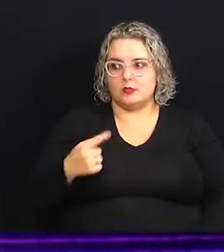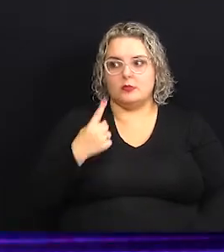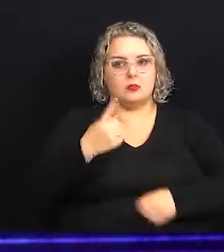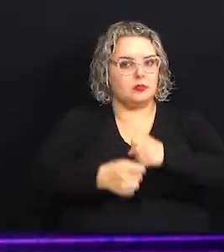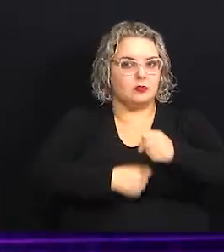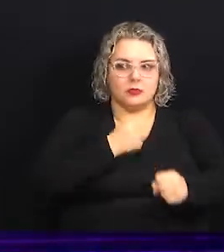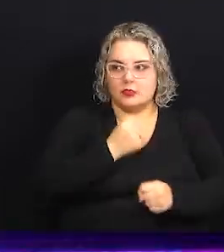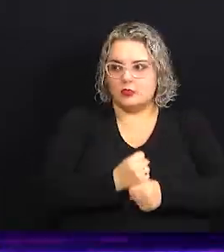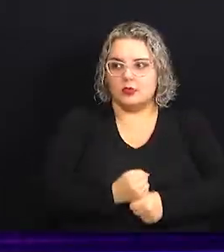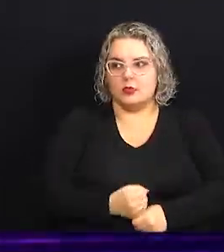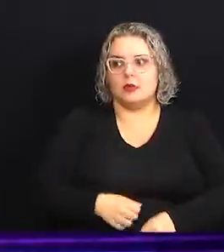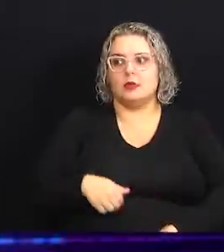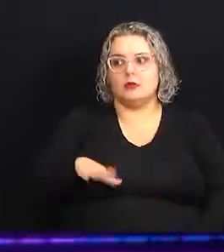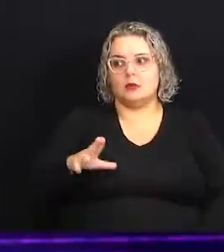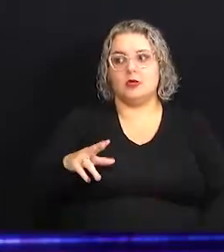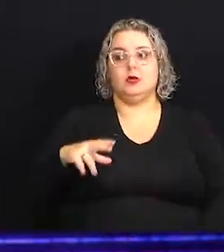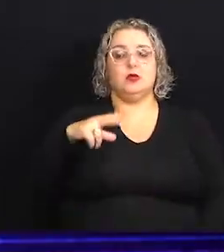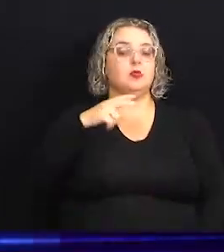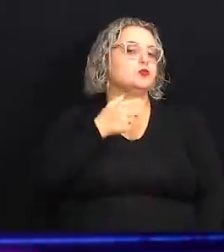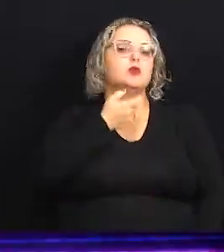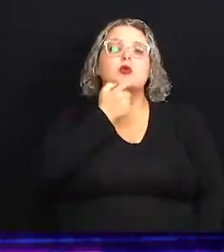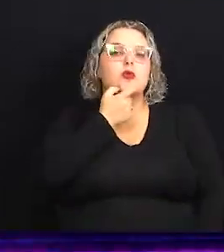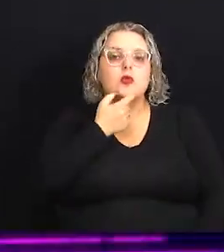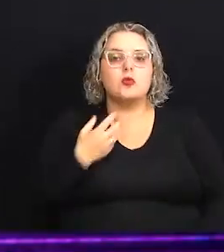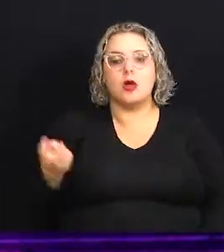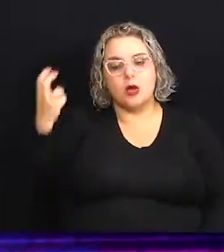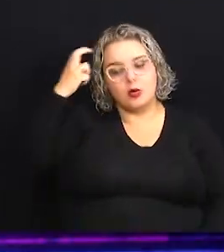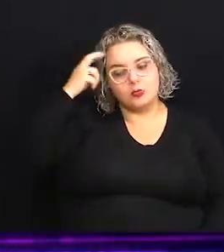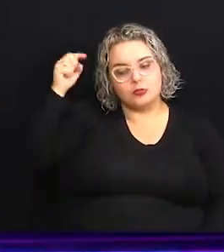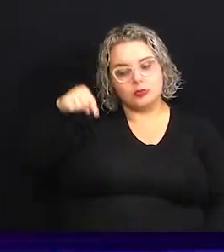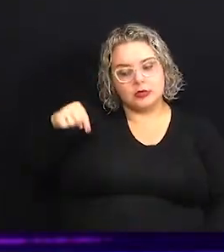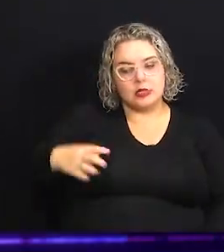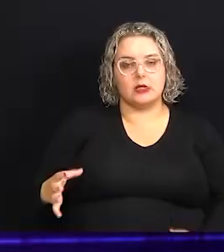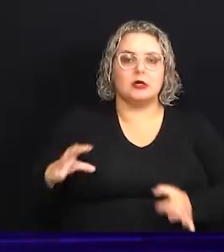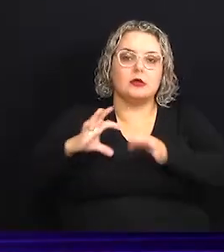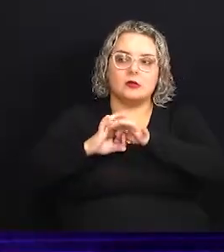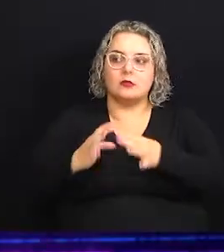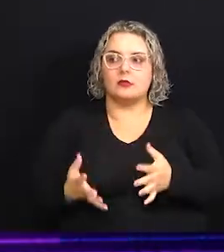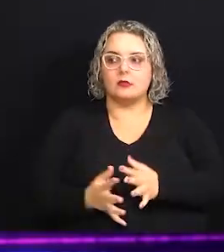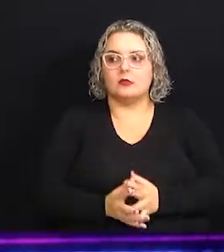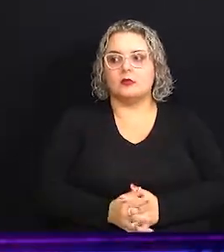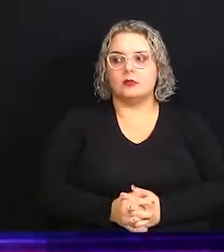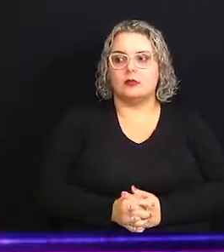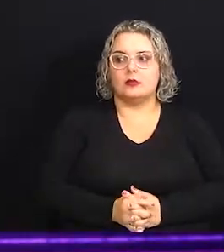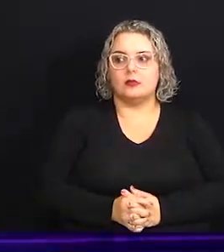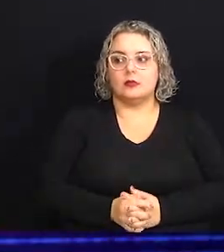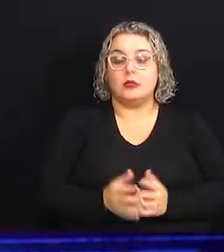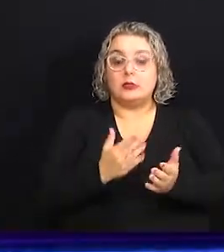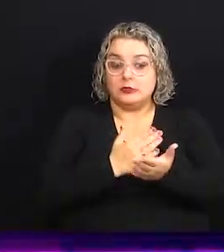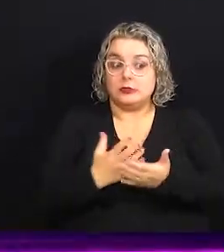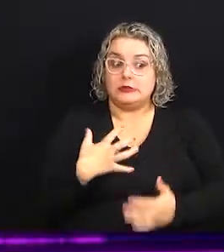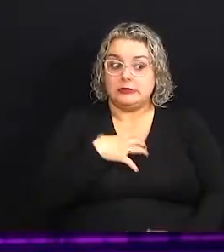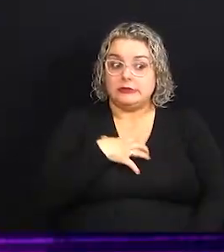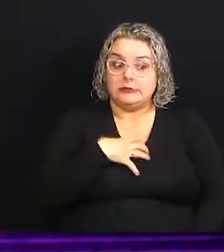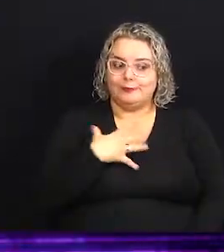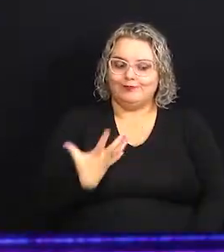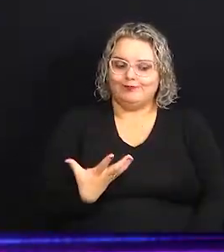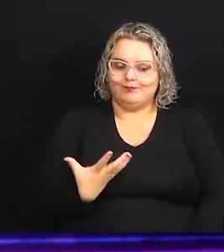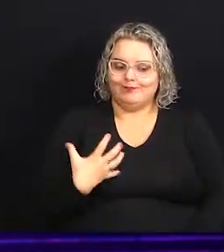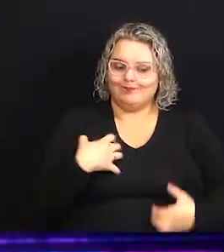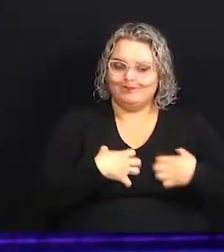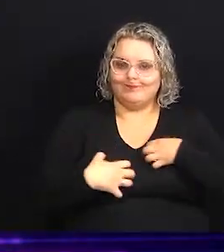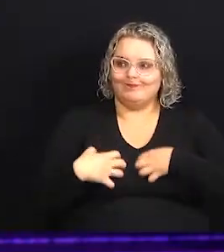falar inglês. Ele estava cada vez mais conectado com a cultura daqui. E eu comecei a sentir meio